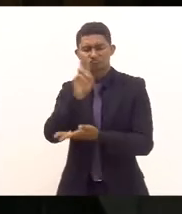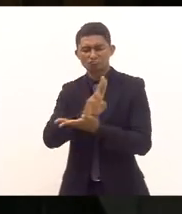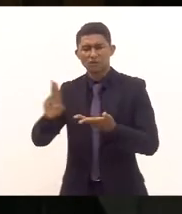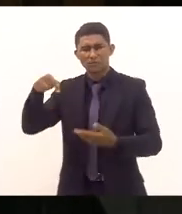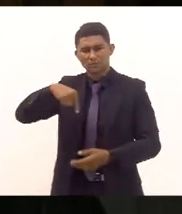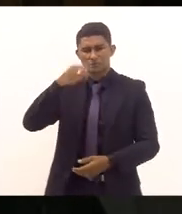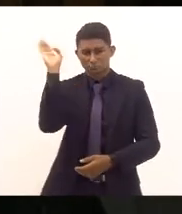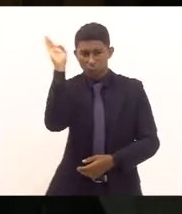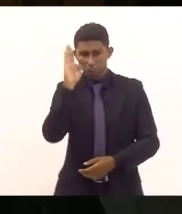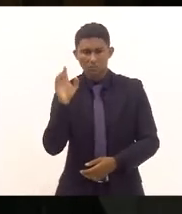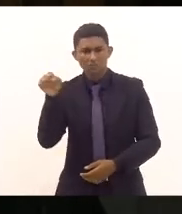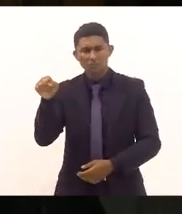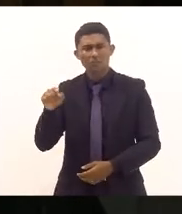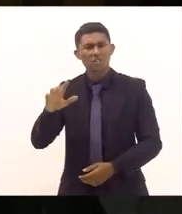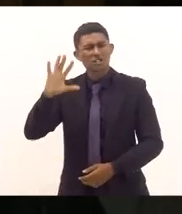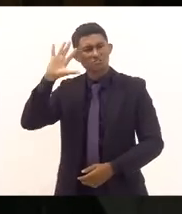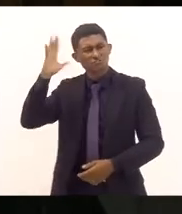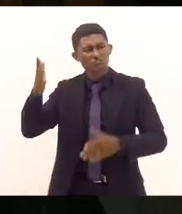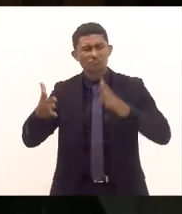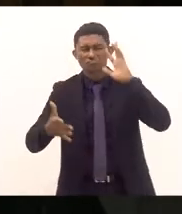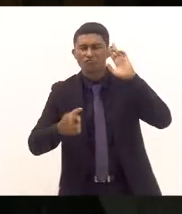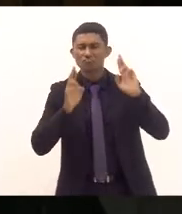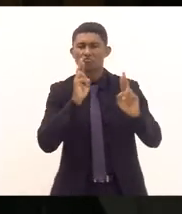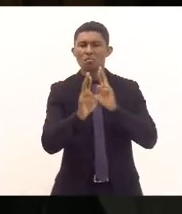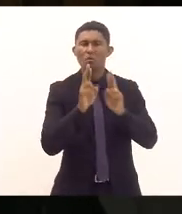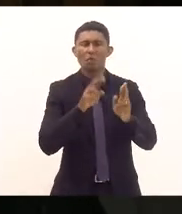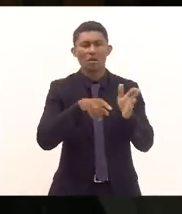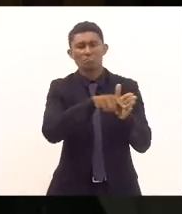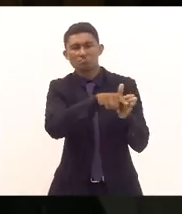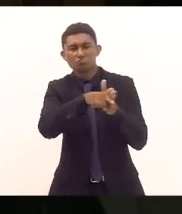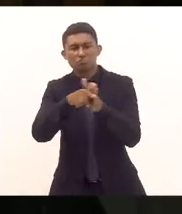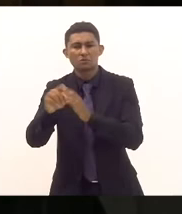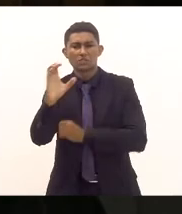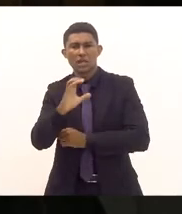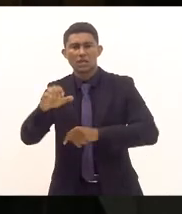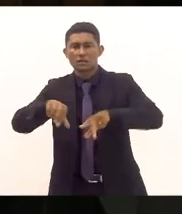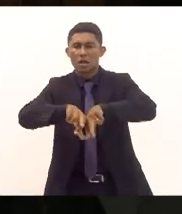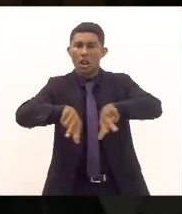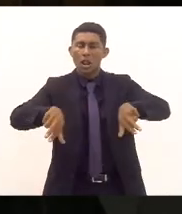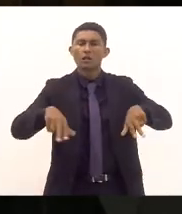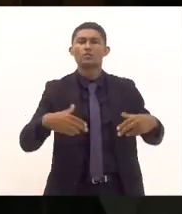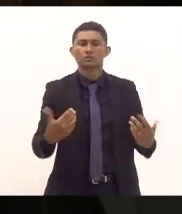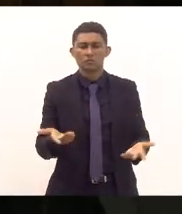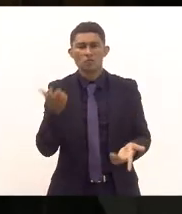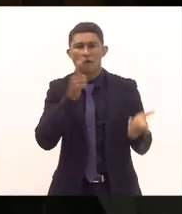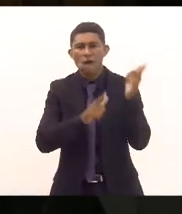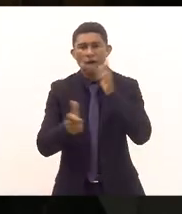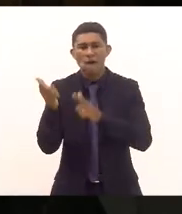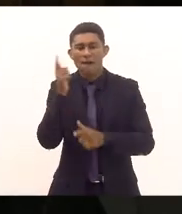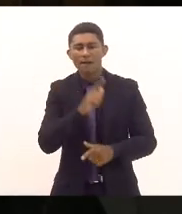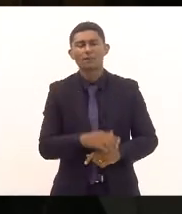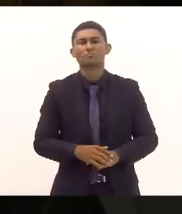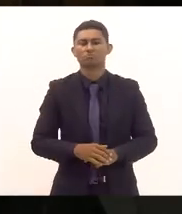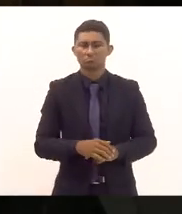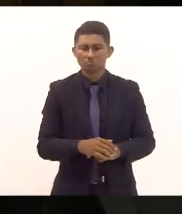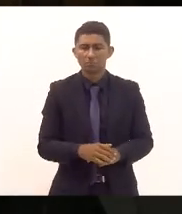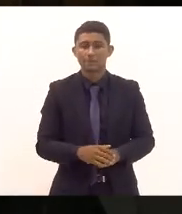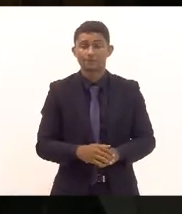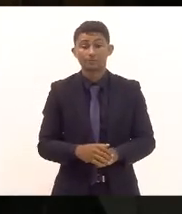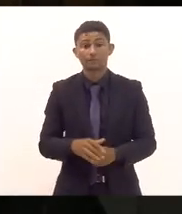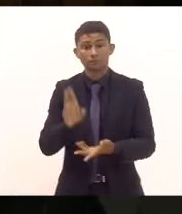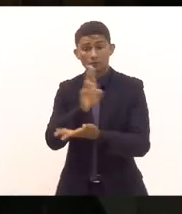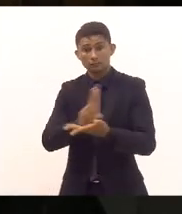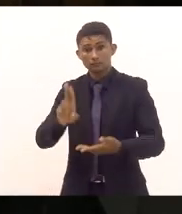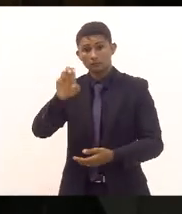maiores resultados e termos de produção científica em termos de publicações a with